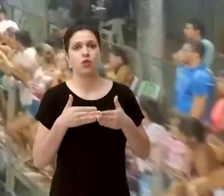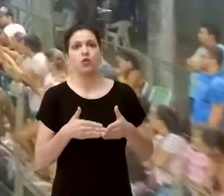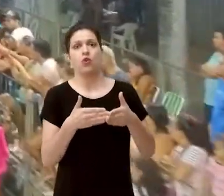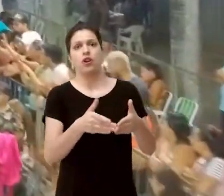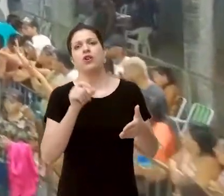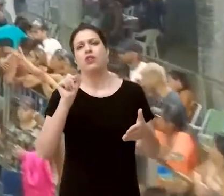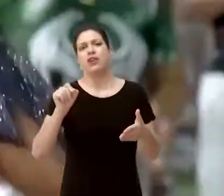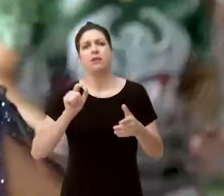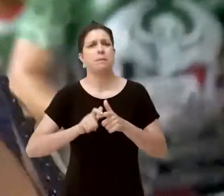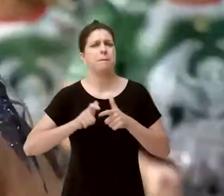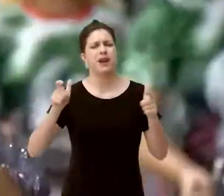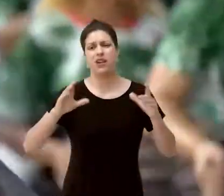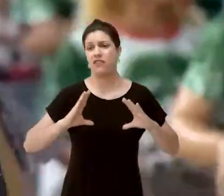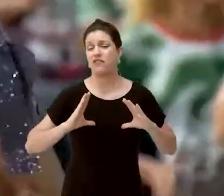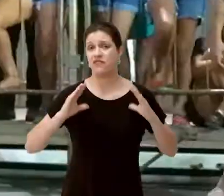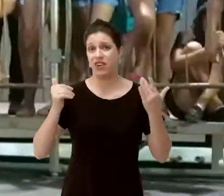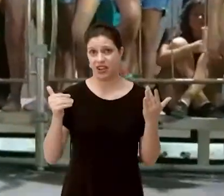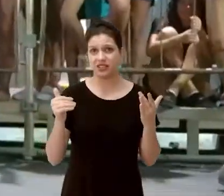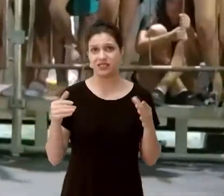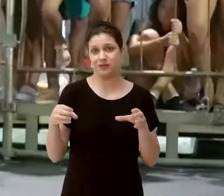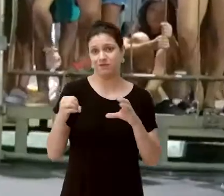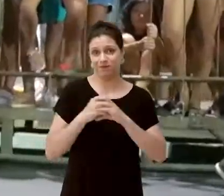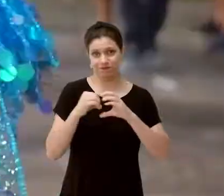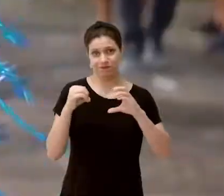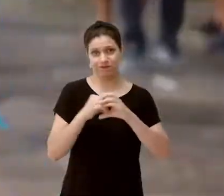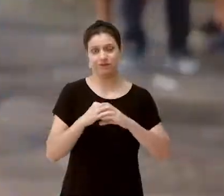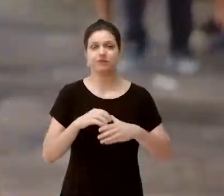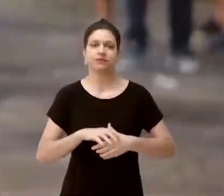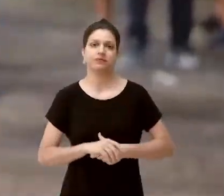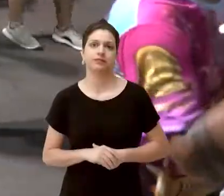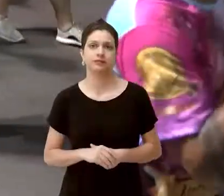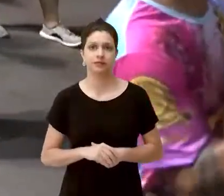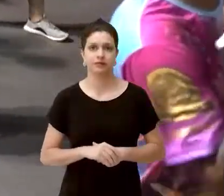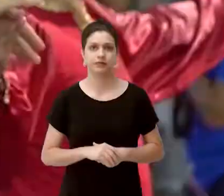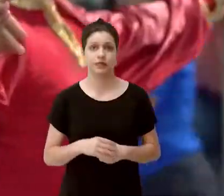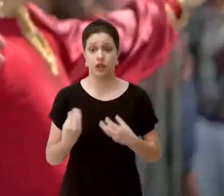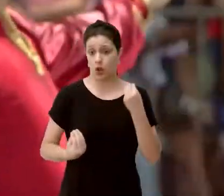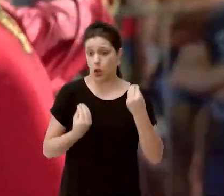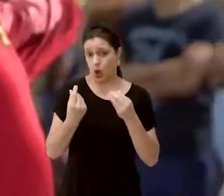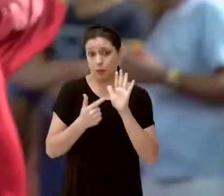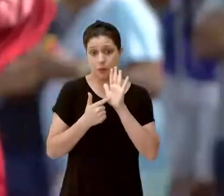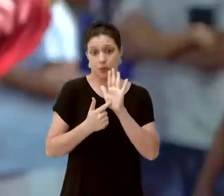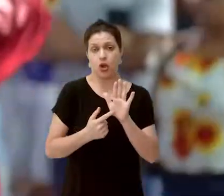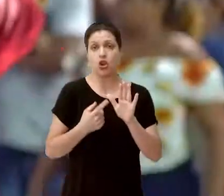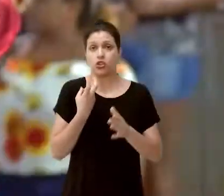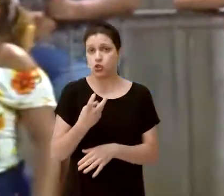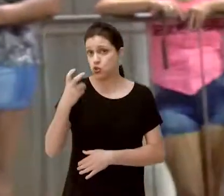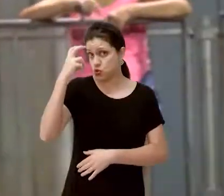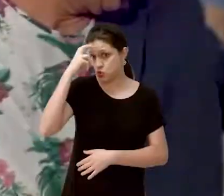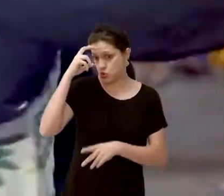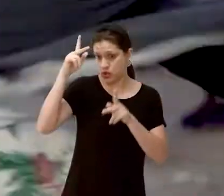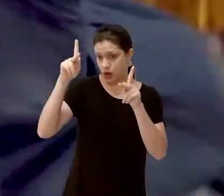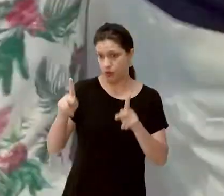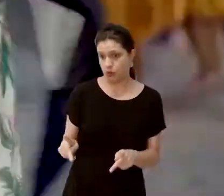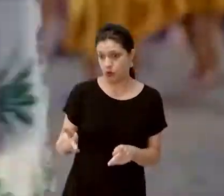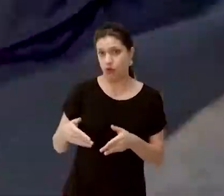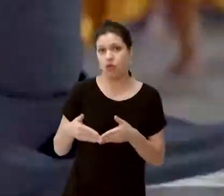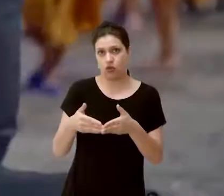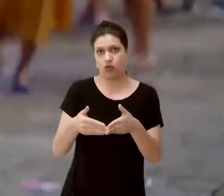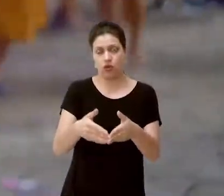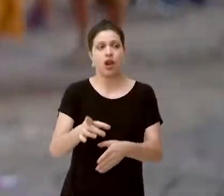de Corumbá é considerado uma das maiores festas populares do Centro-Oeste. Para preservar essa manifestação cultural do